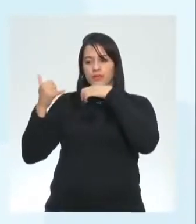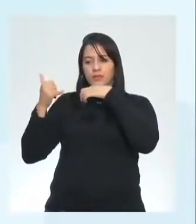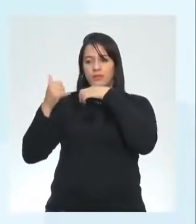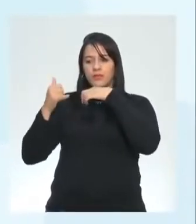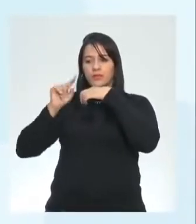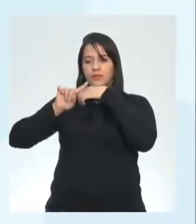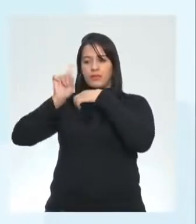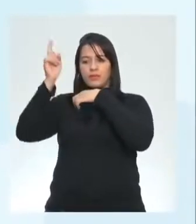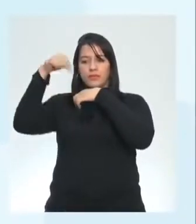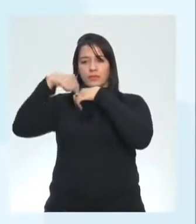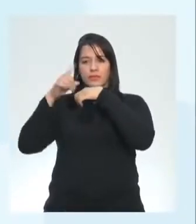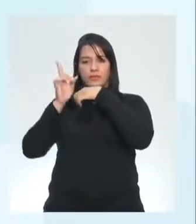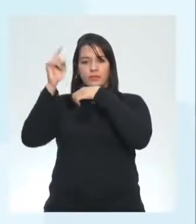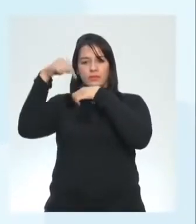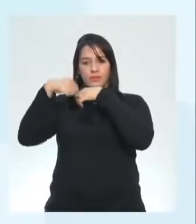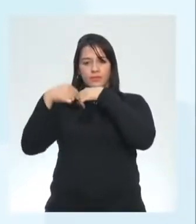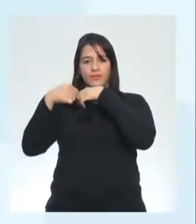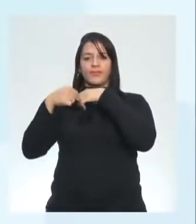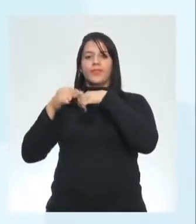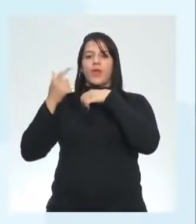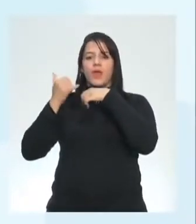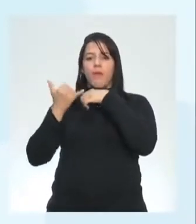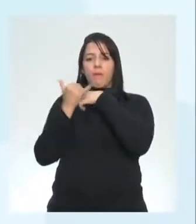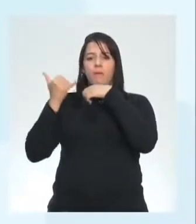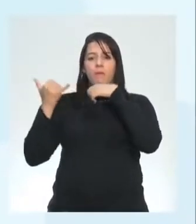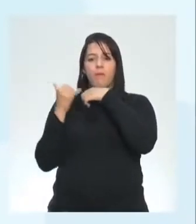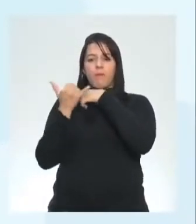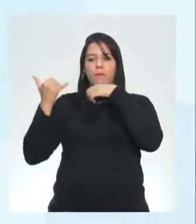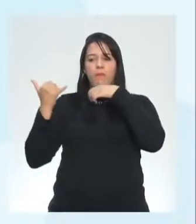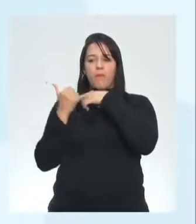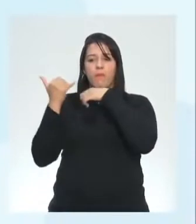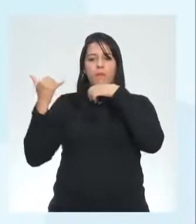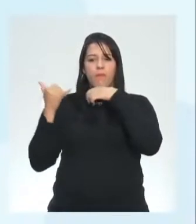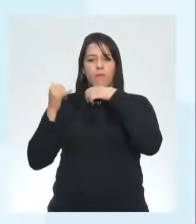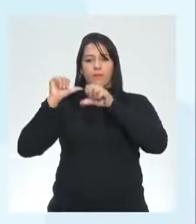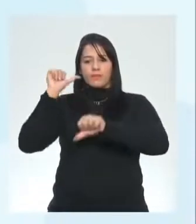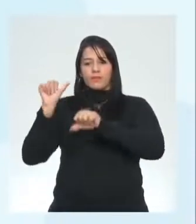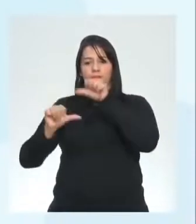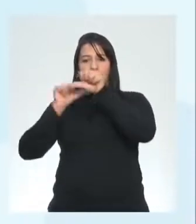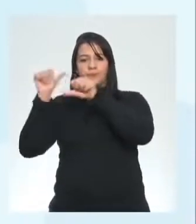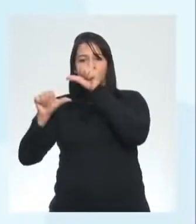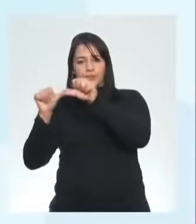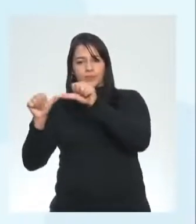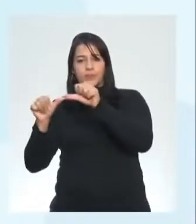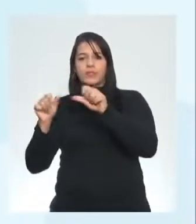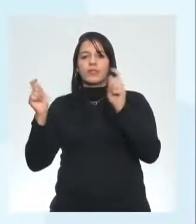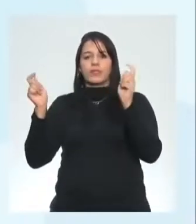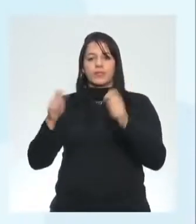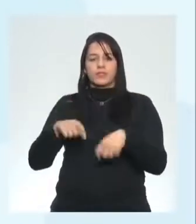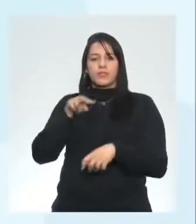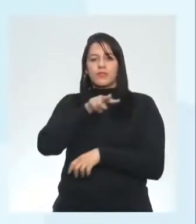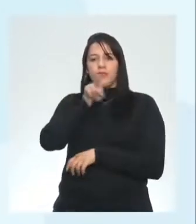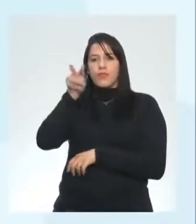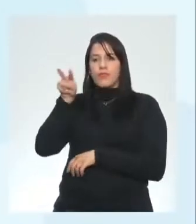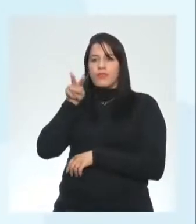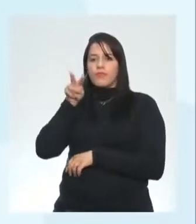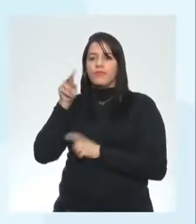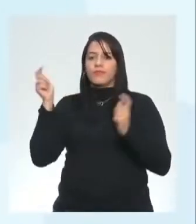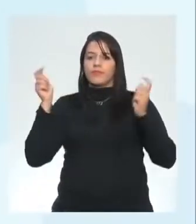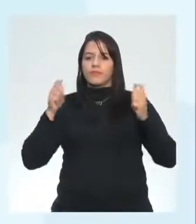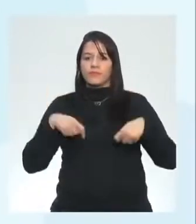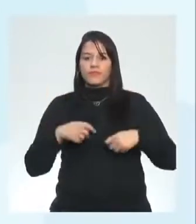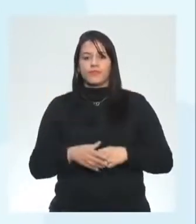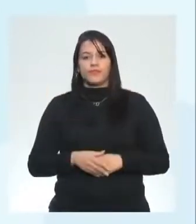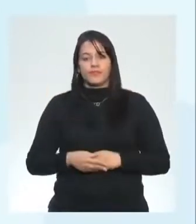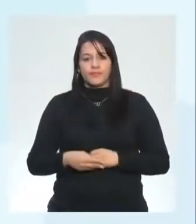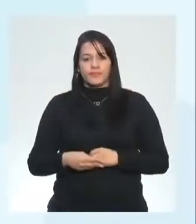vias ópticas. E aí, esses impulsos elétricos, então, eles são decodificados, e aí você tem a impressão visual que é